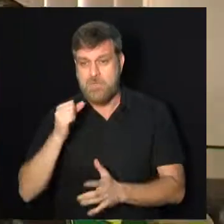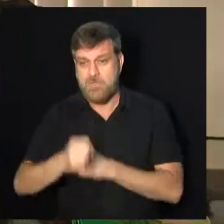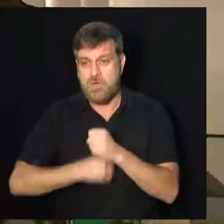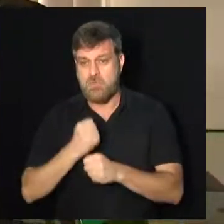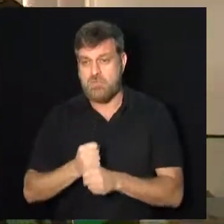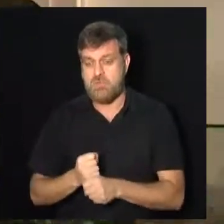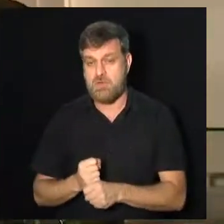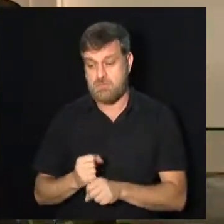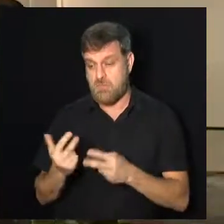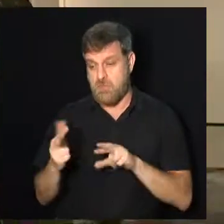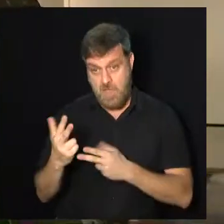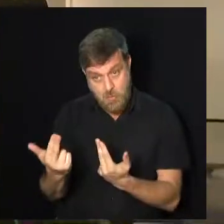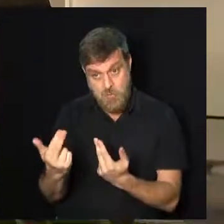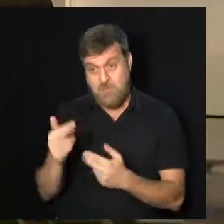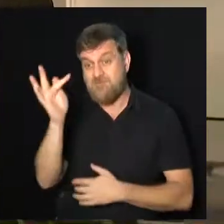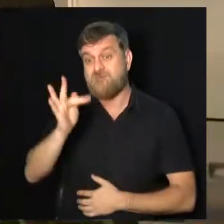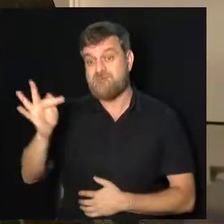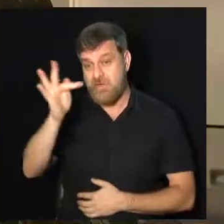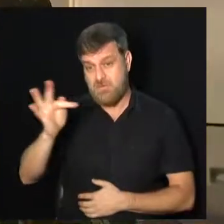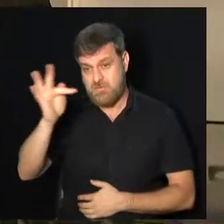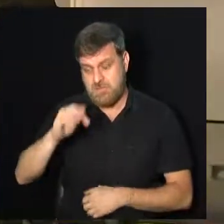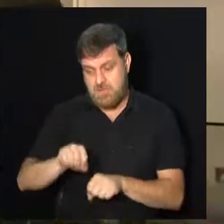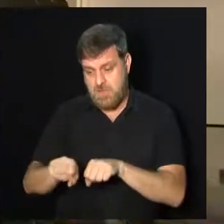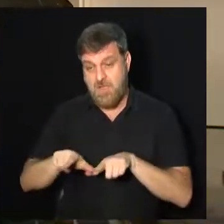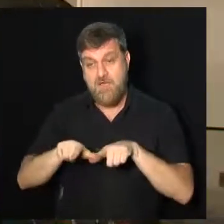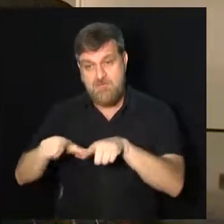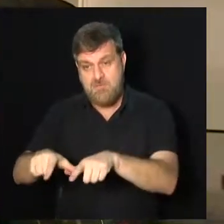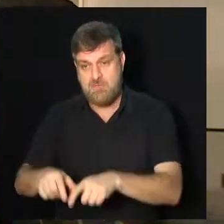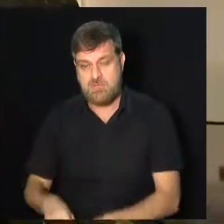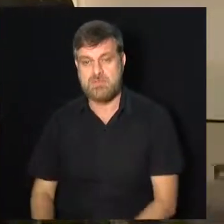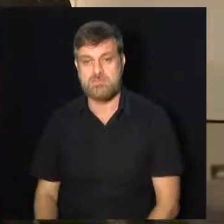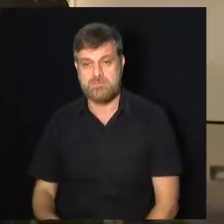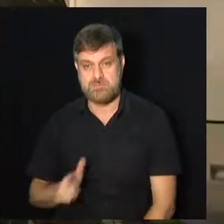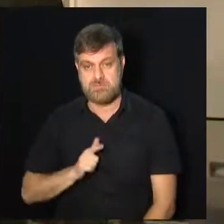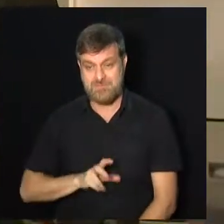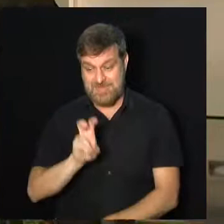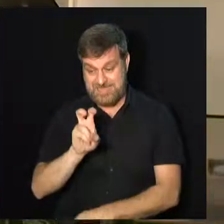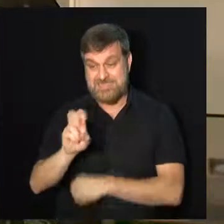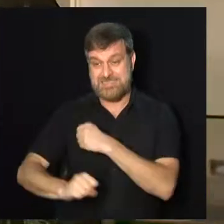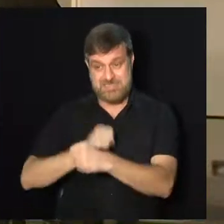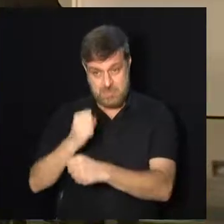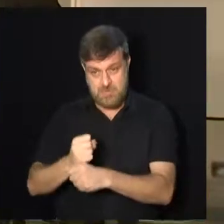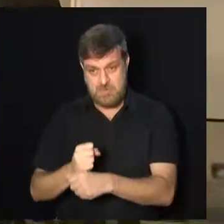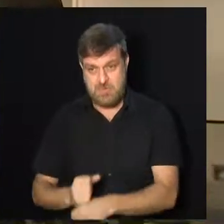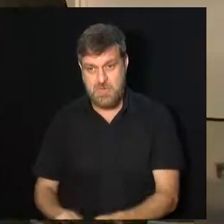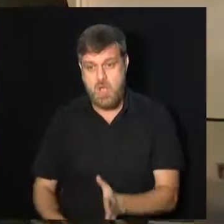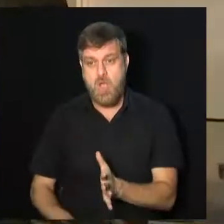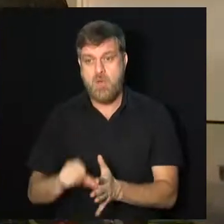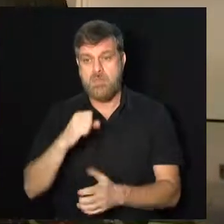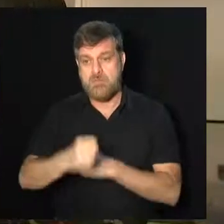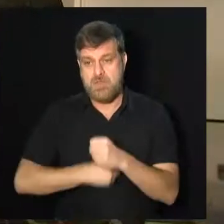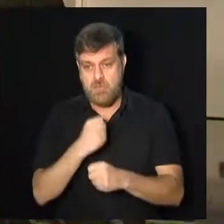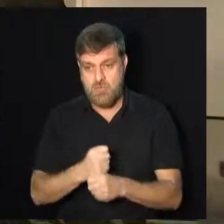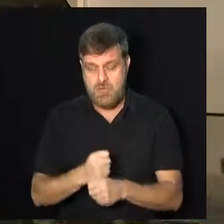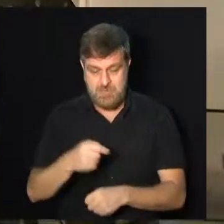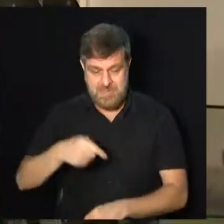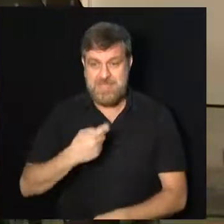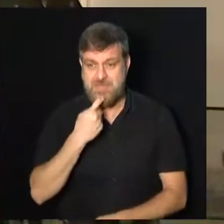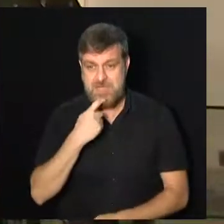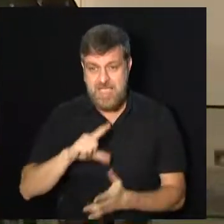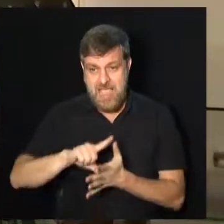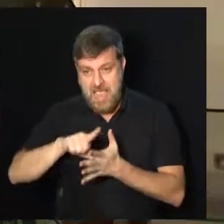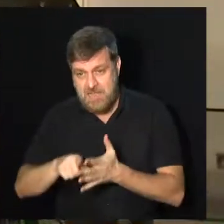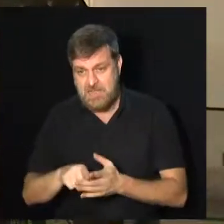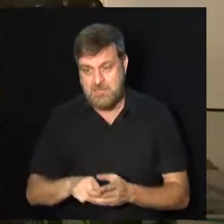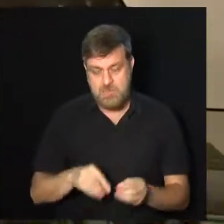ensino superior. Então, o curso de formação de oficiais passou a ser em 5 anos, o primeiro ano aqui em Campinas e 4 anos em Resende, na